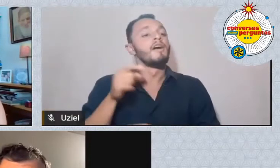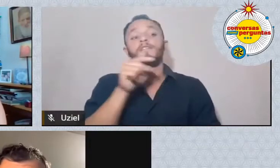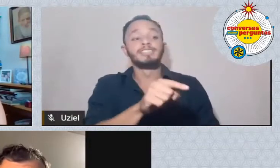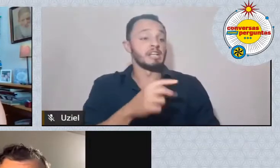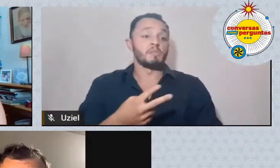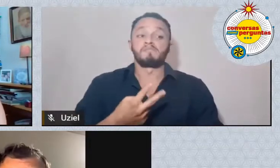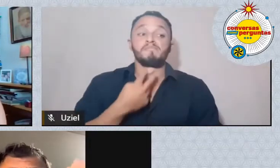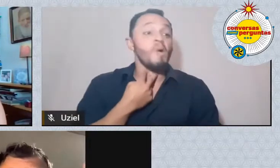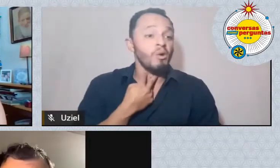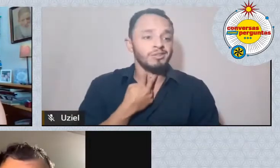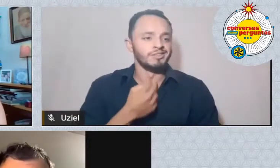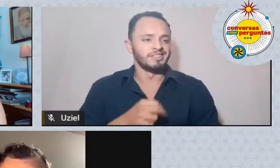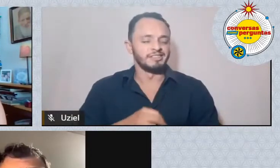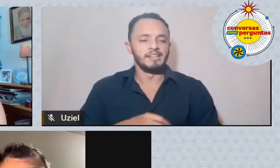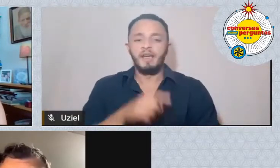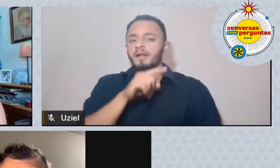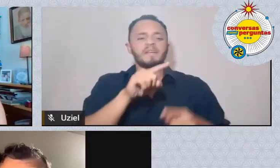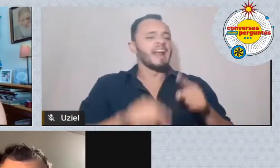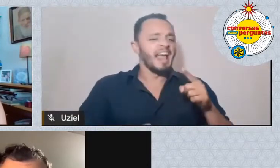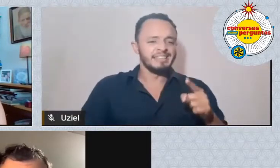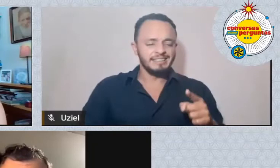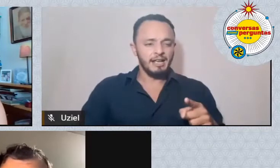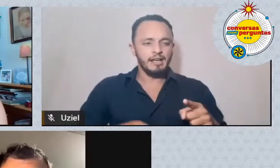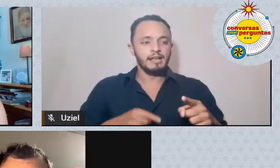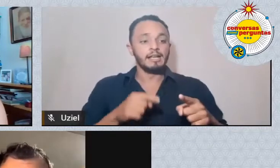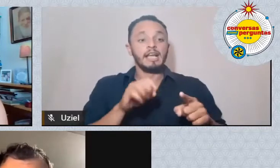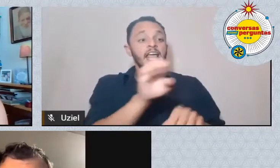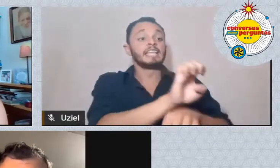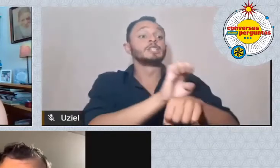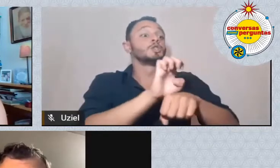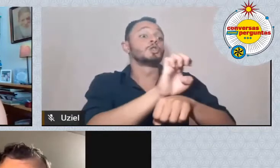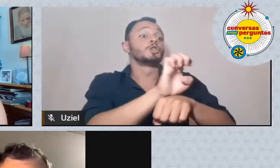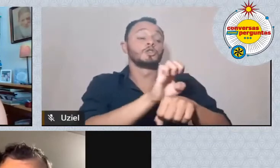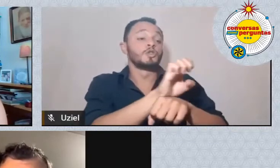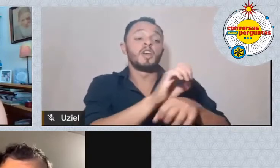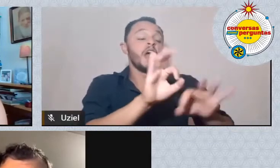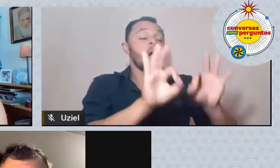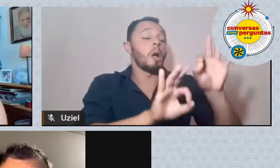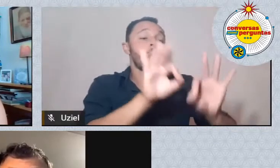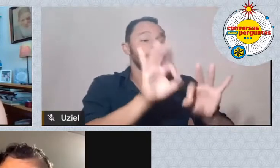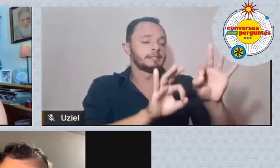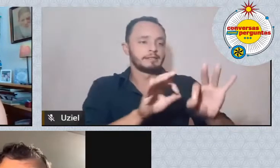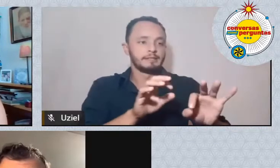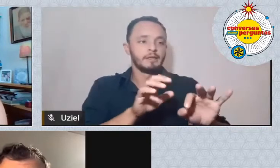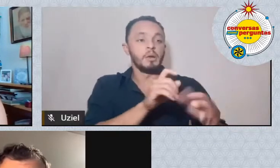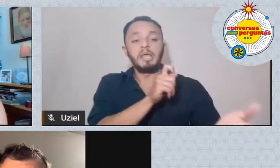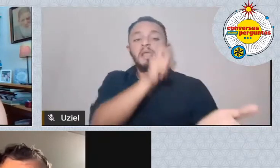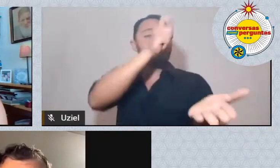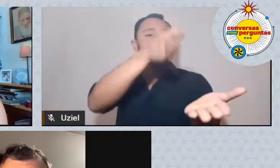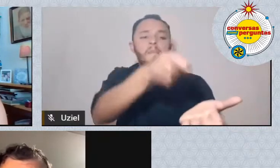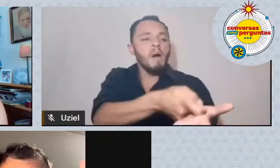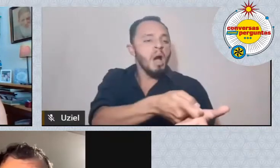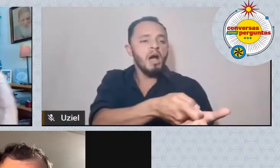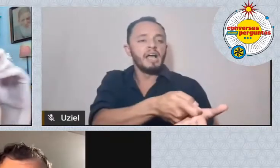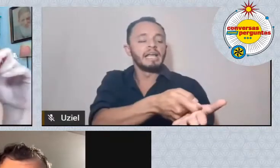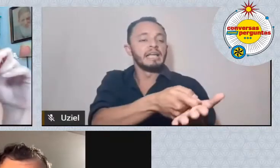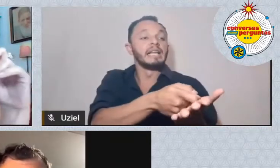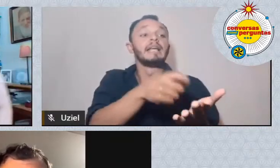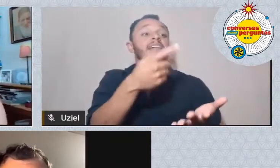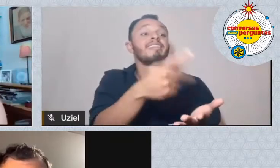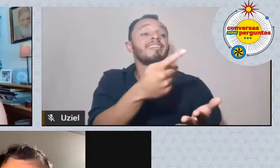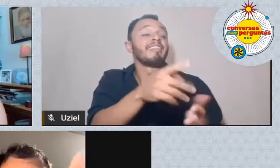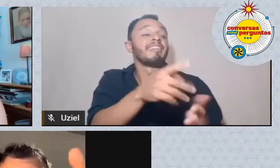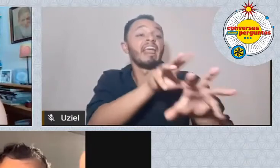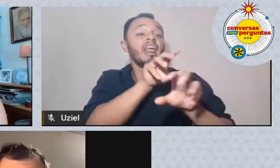nada, isso é uma coisa estrutural, isso é algo que se impõe, isso está na sua essência, isso faz parte